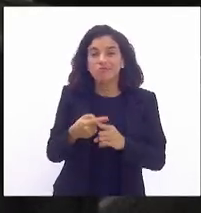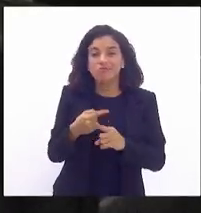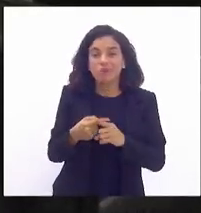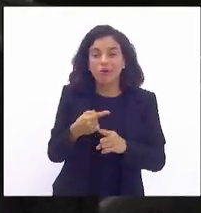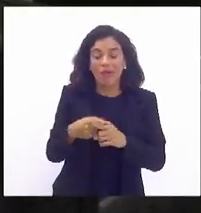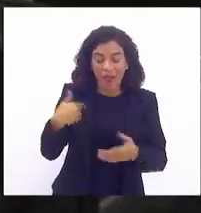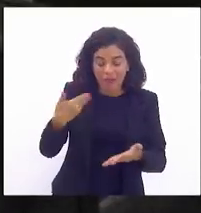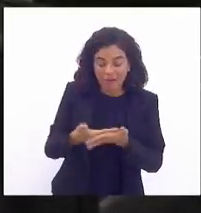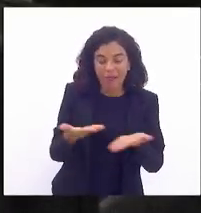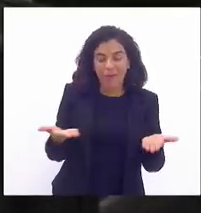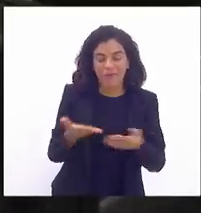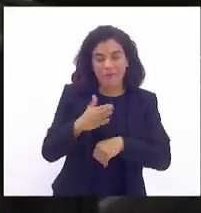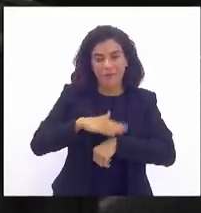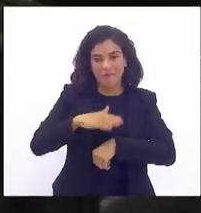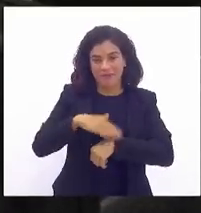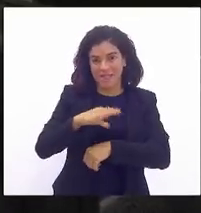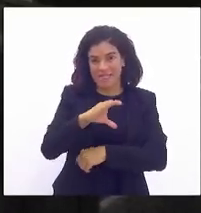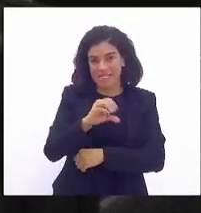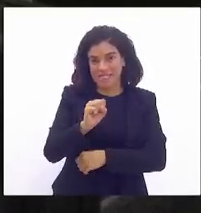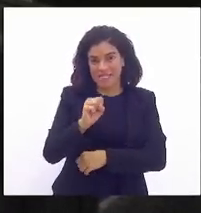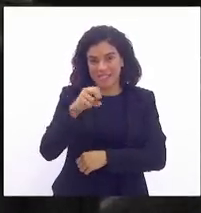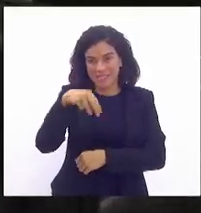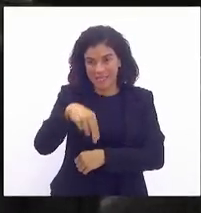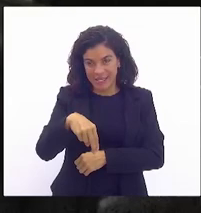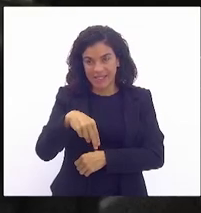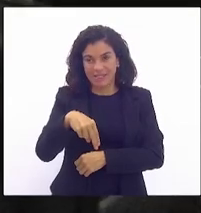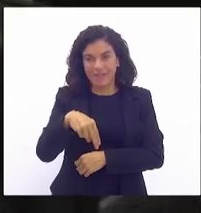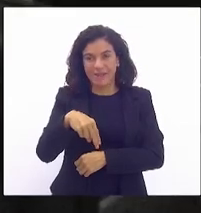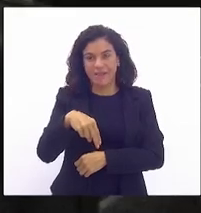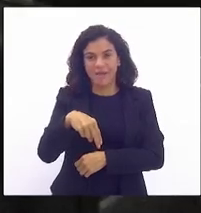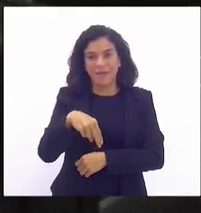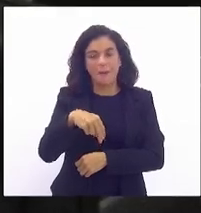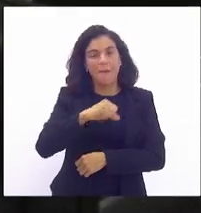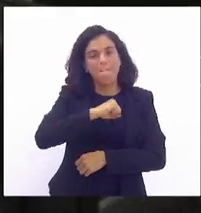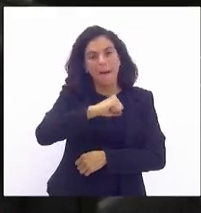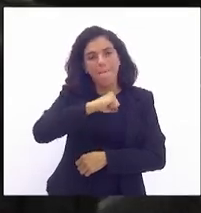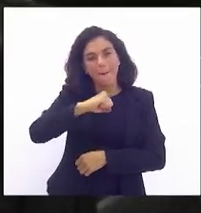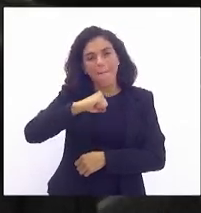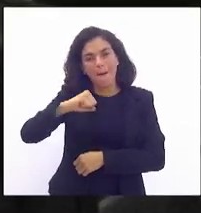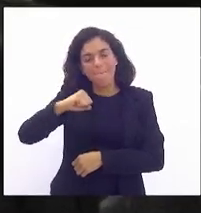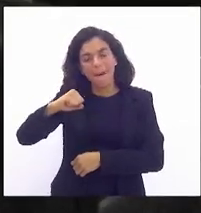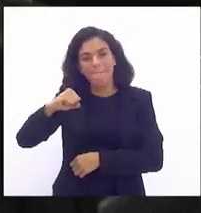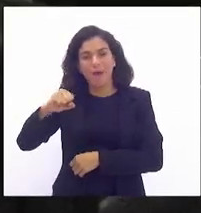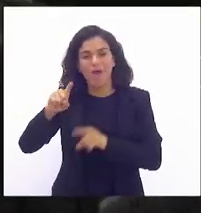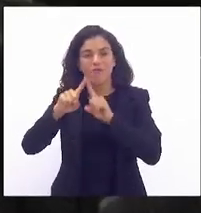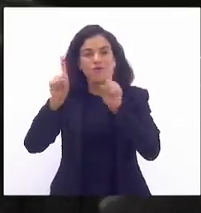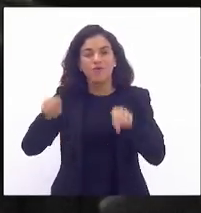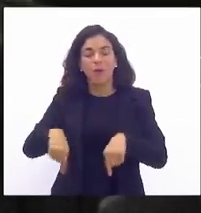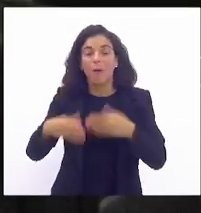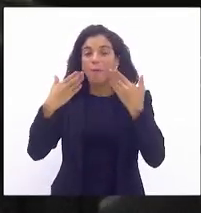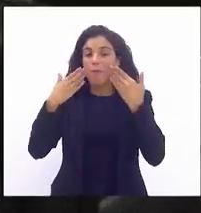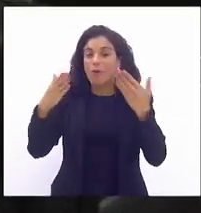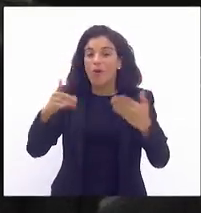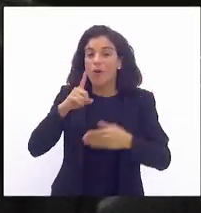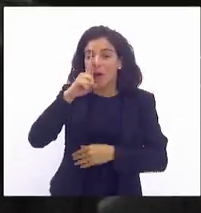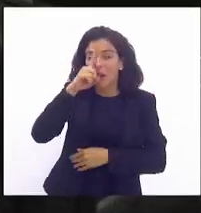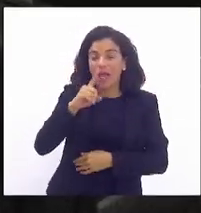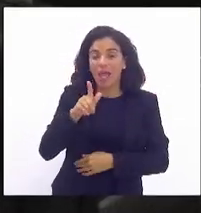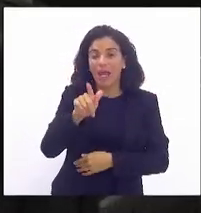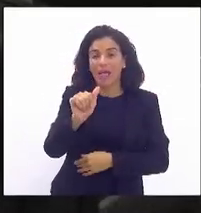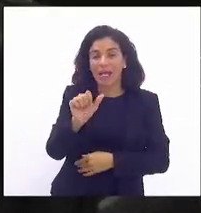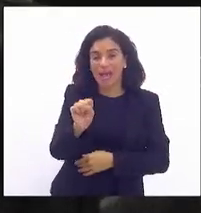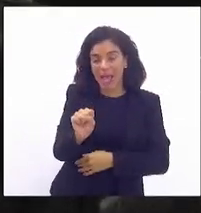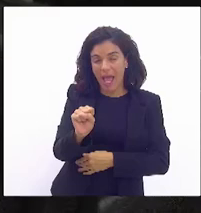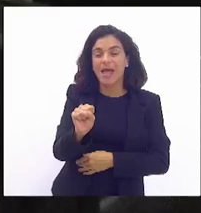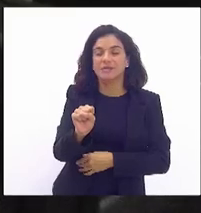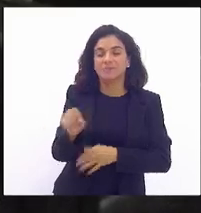presente data, a CSN mata seus funcionários por exposição a gases nocivos dentro da planta